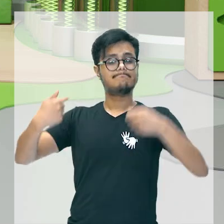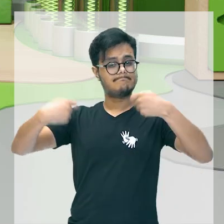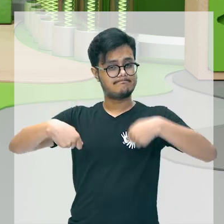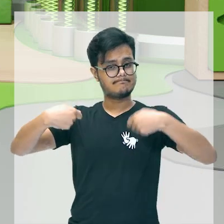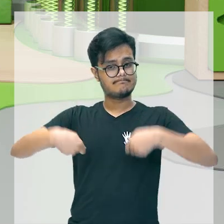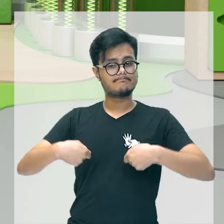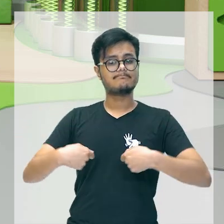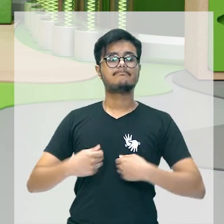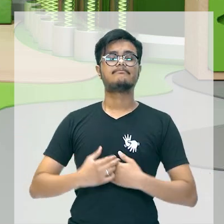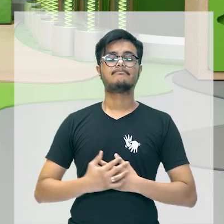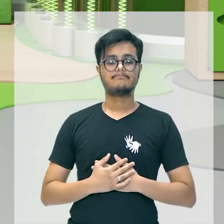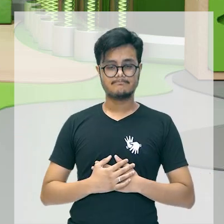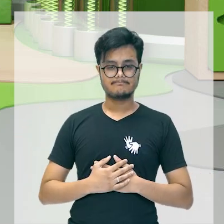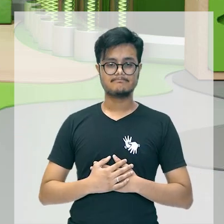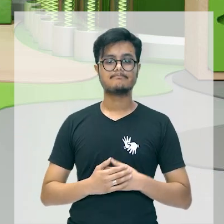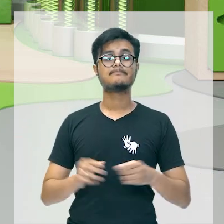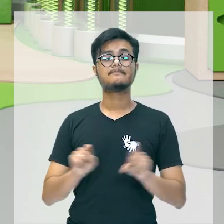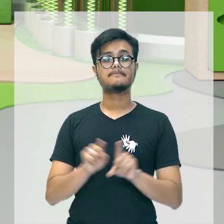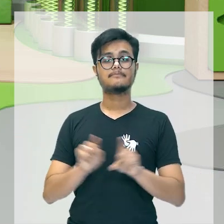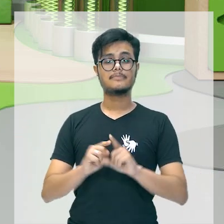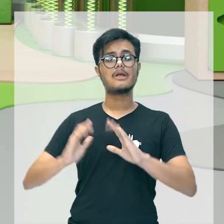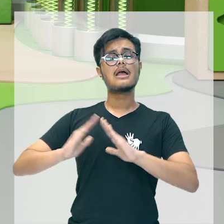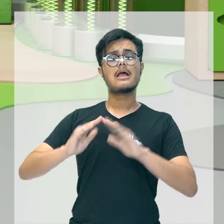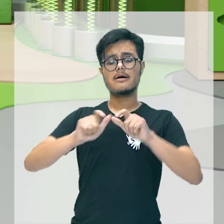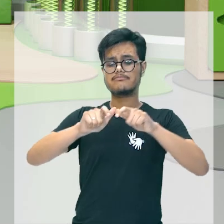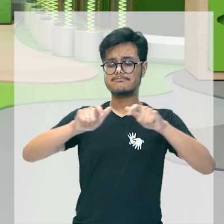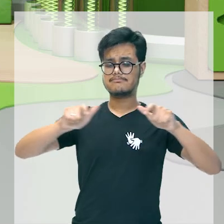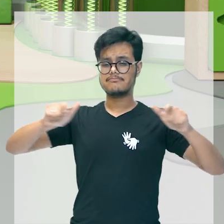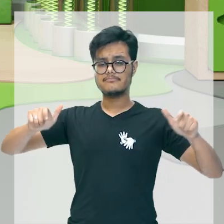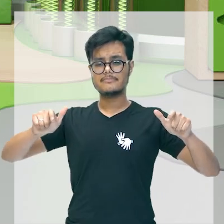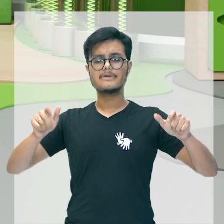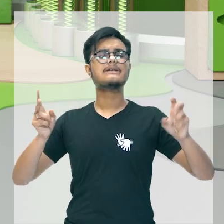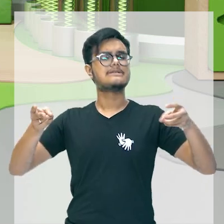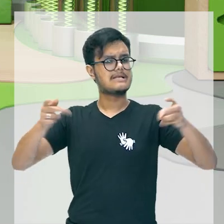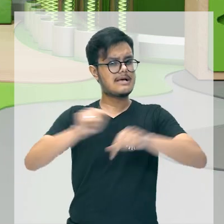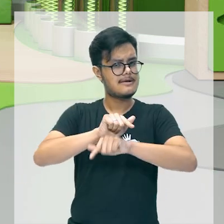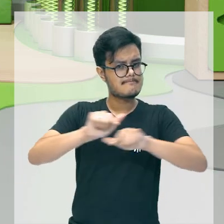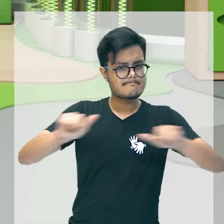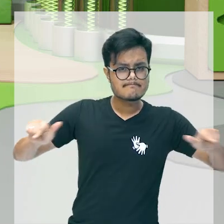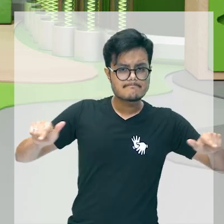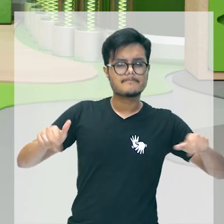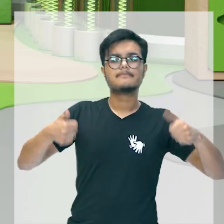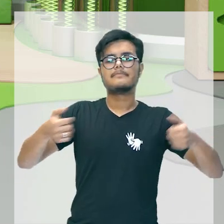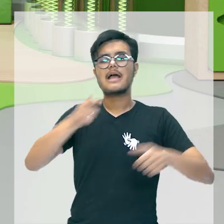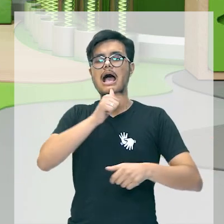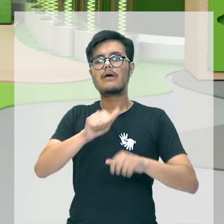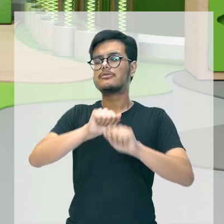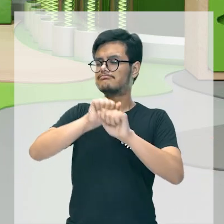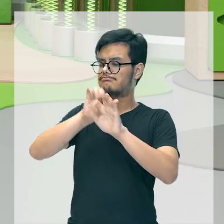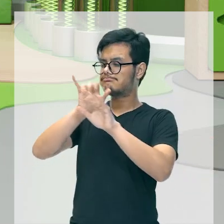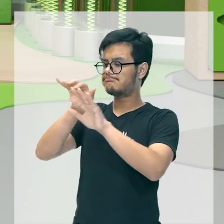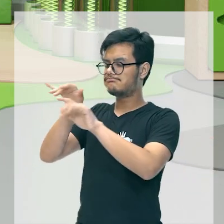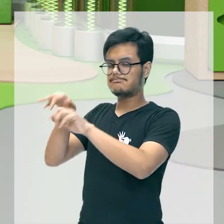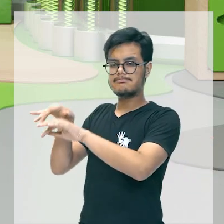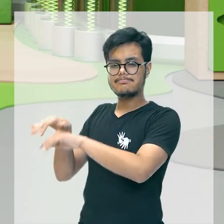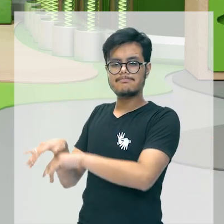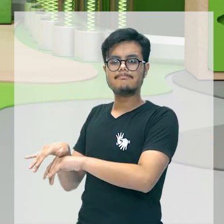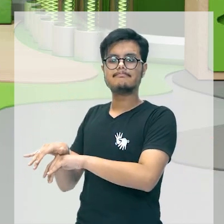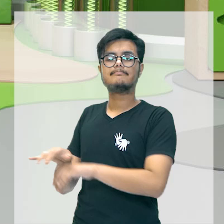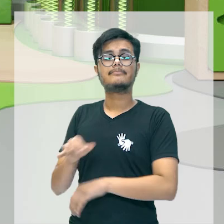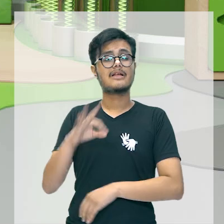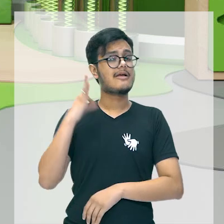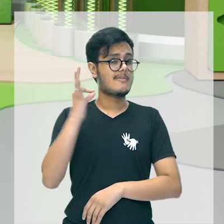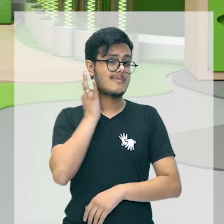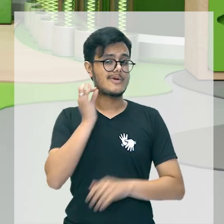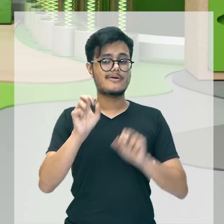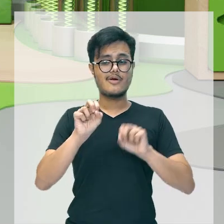ali não fique acumulada. E nas calhas, né, mantê-las aí sempre limpas e livres para que a água não permaneça ali, porque o